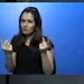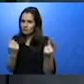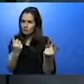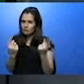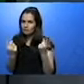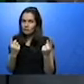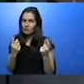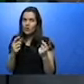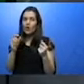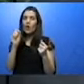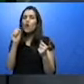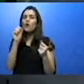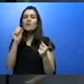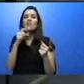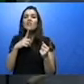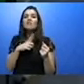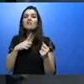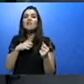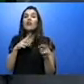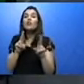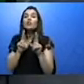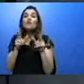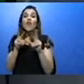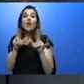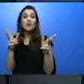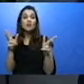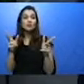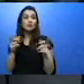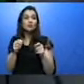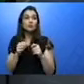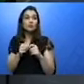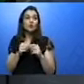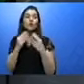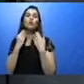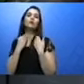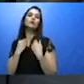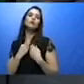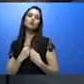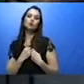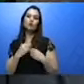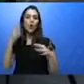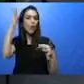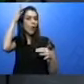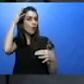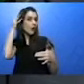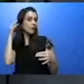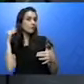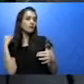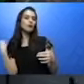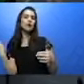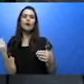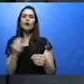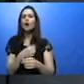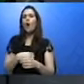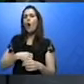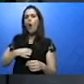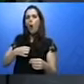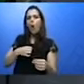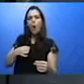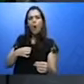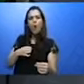que vocês acham que elas têm de diferente aqui? Acessório igual, roupa diferente,